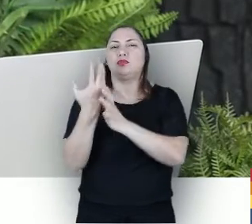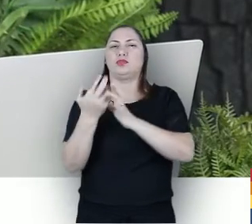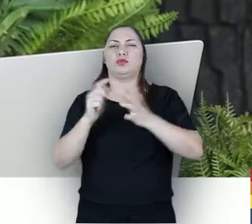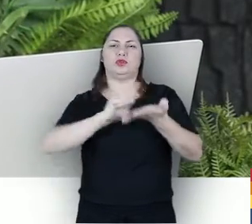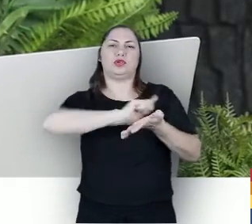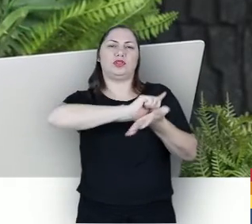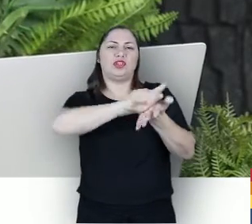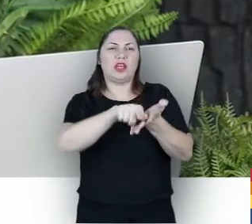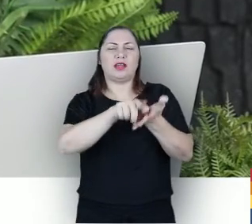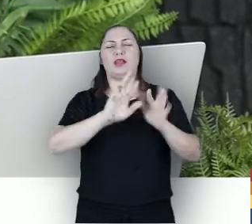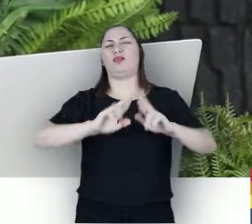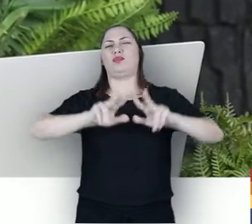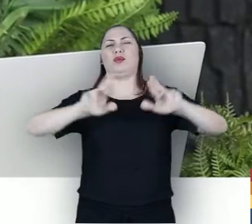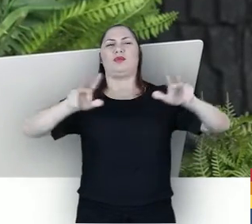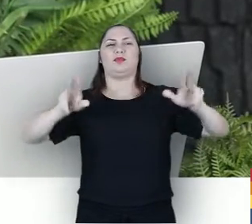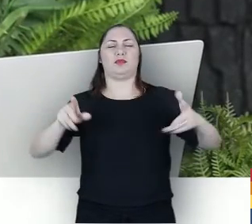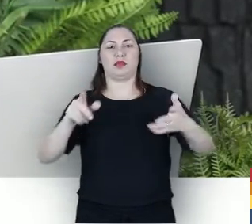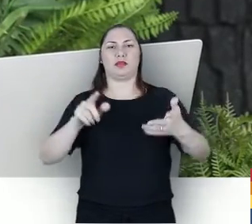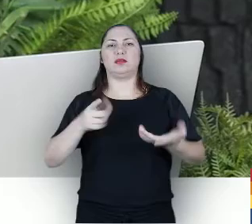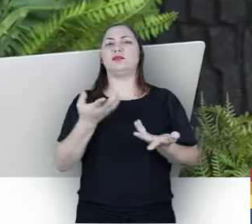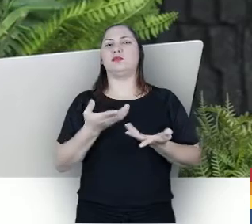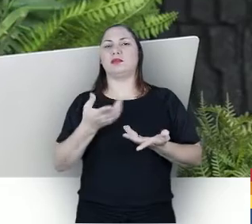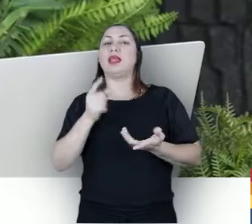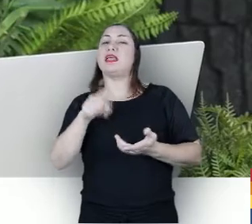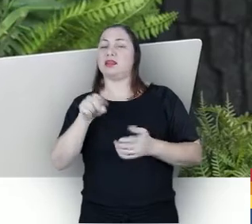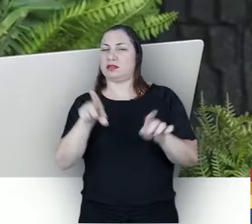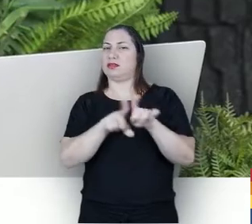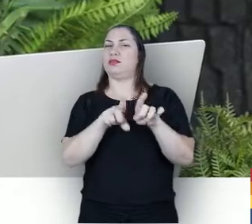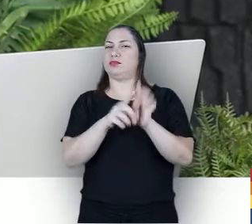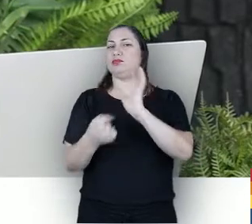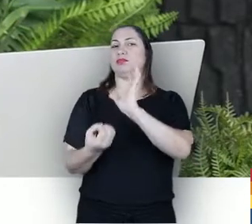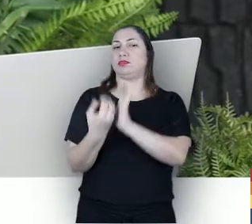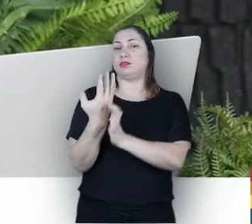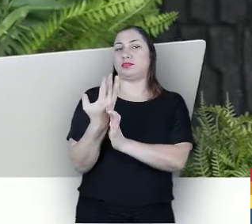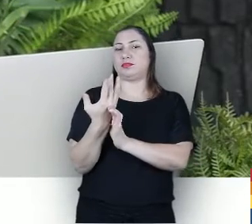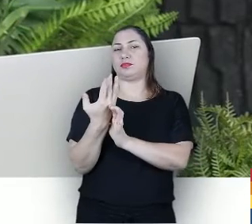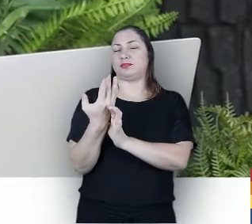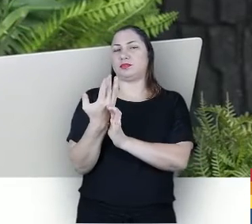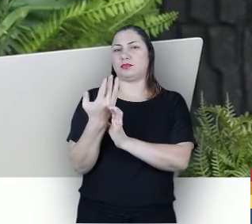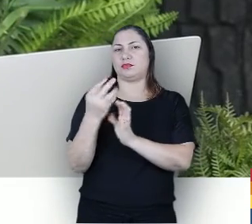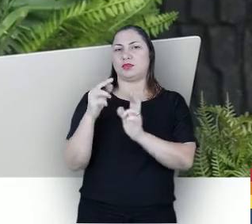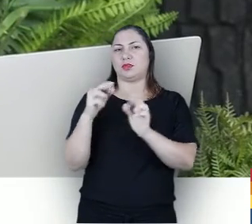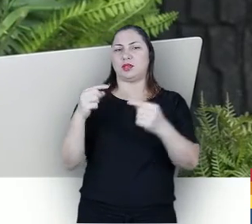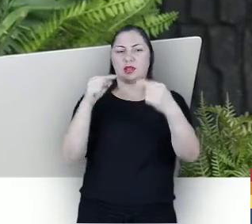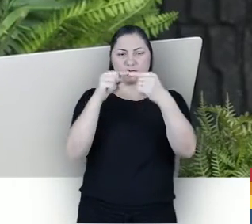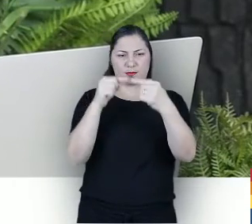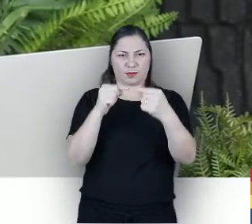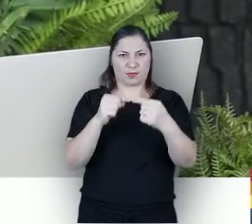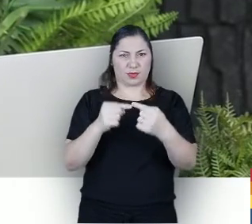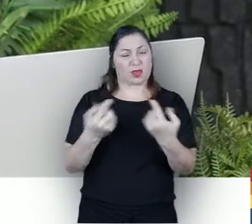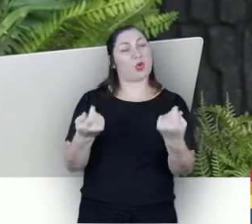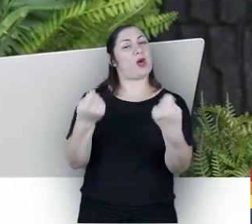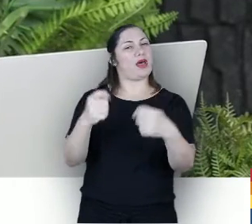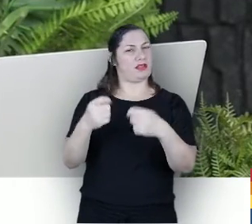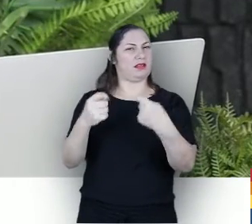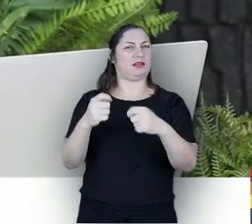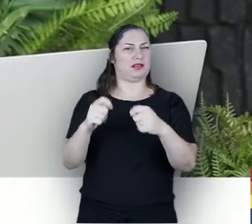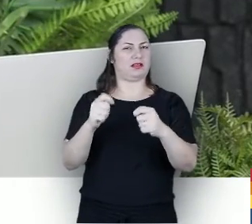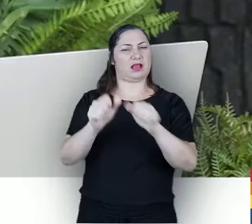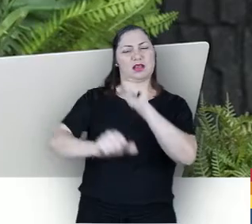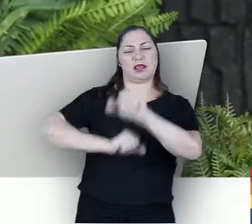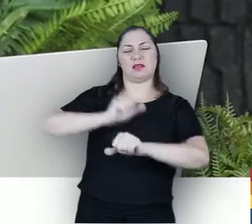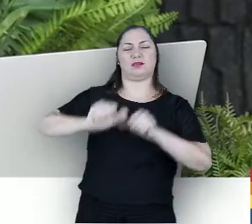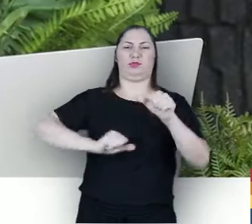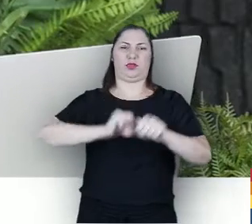elas também não eram mais suficientes. E o que é que acontece? A gente tem o surgimento de diversos textos que a gente chama de